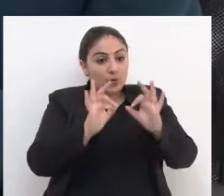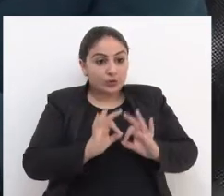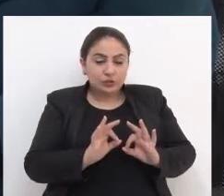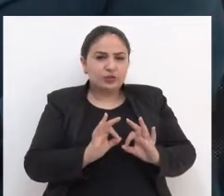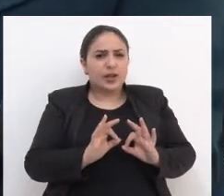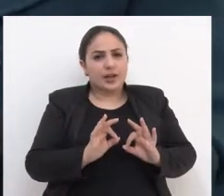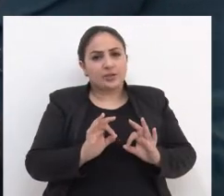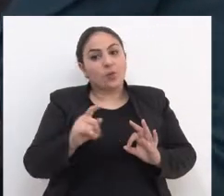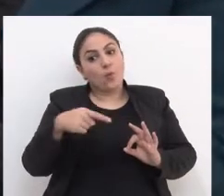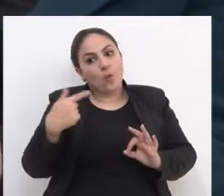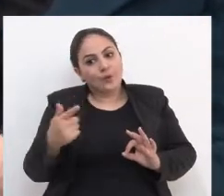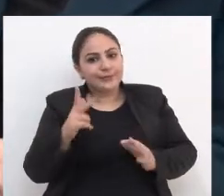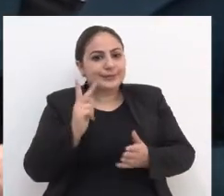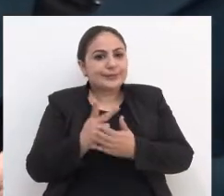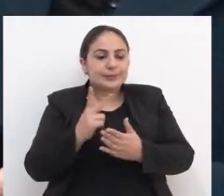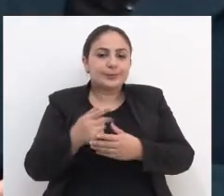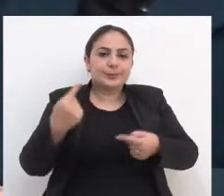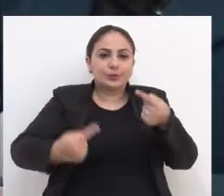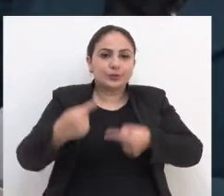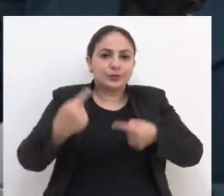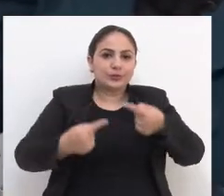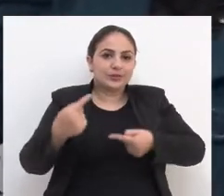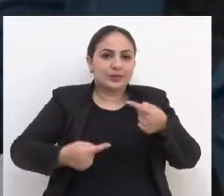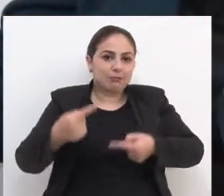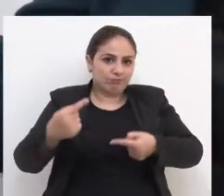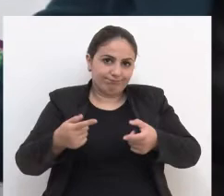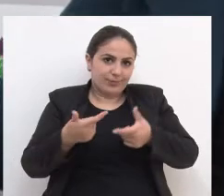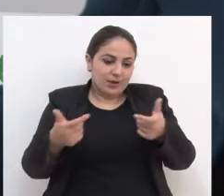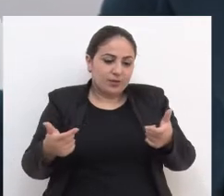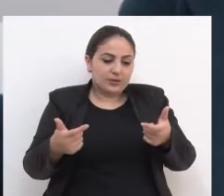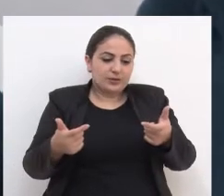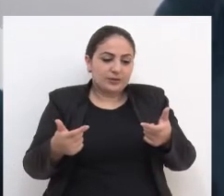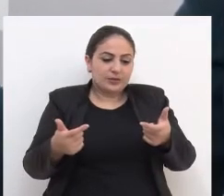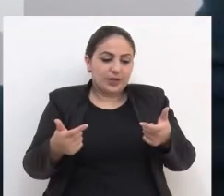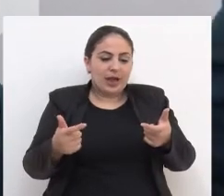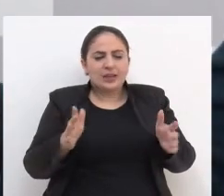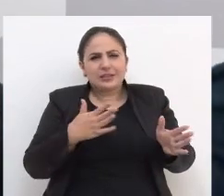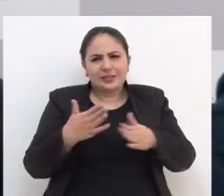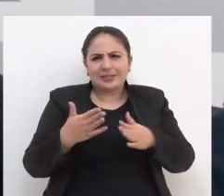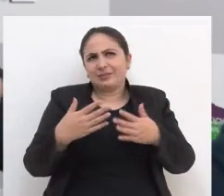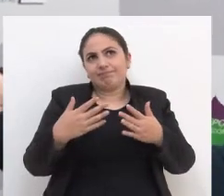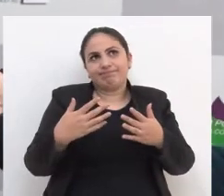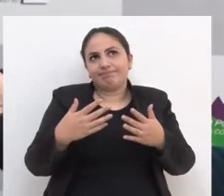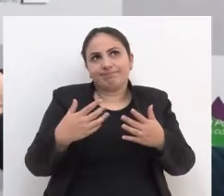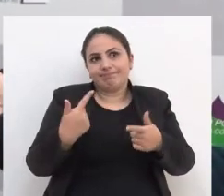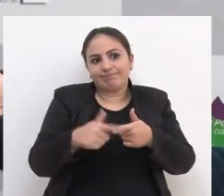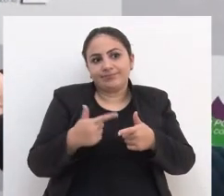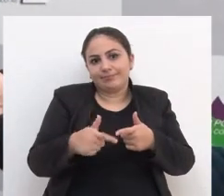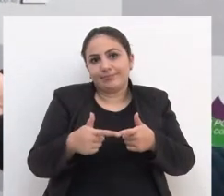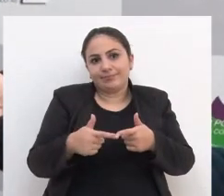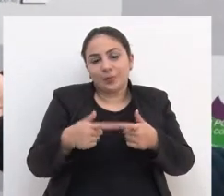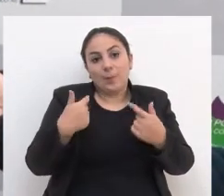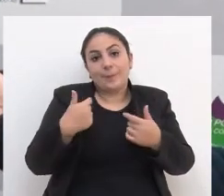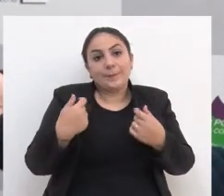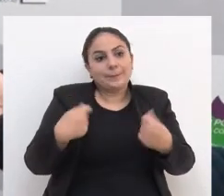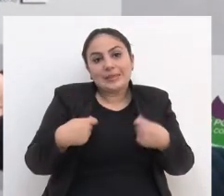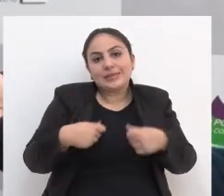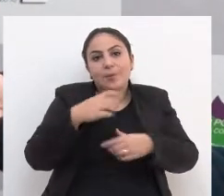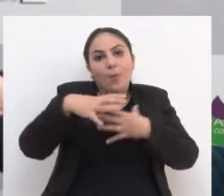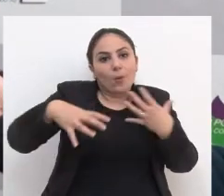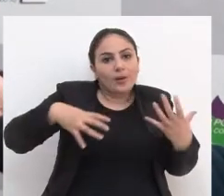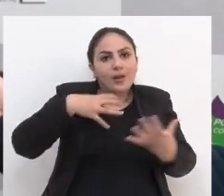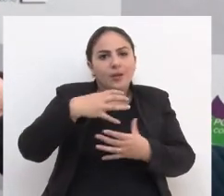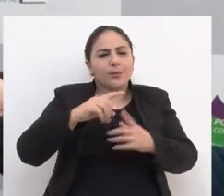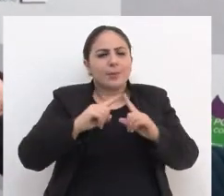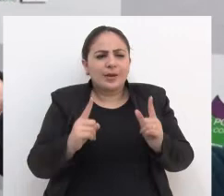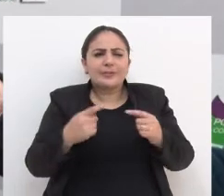ou outro, ele acaba sempre suscitando uma discussão maior. Eu não creio nem que chega a ser polêmica. Vão vir projetos, sim, que vão precisar ser discutidos,